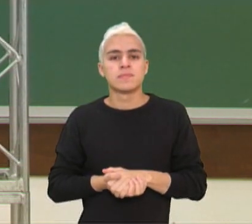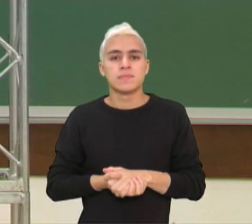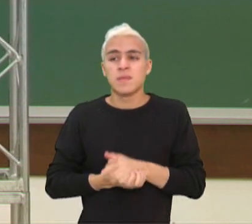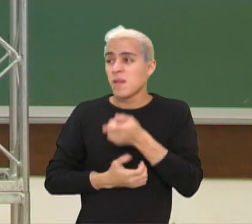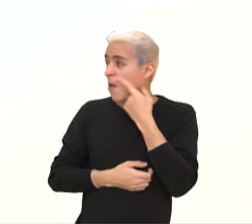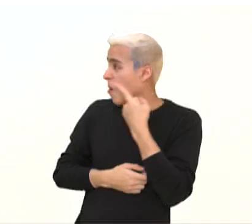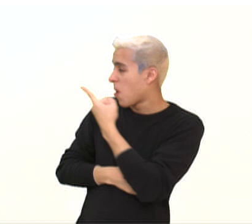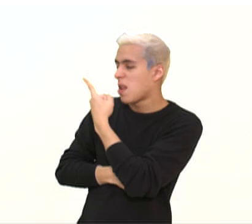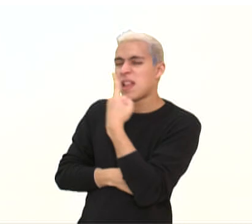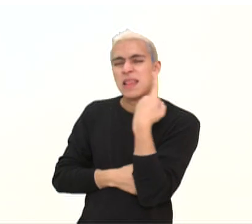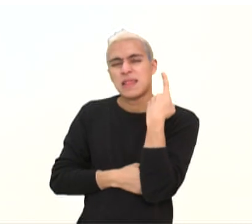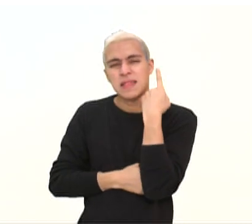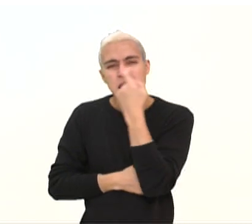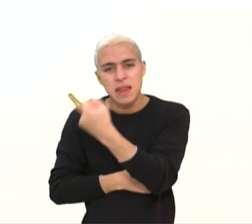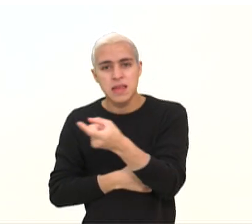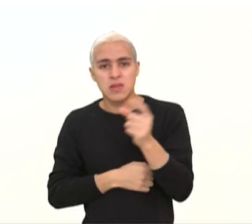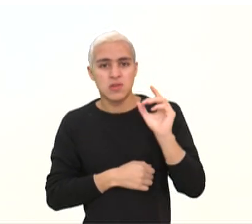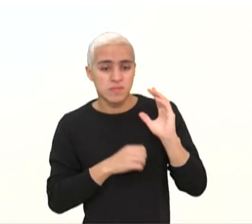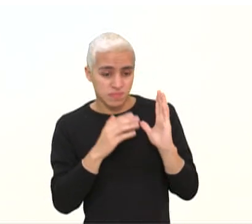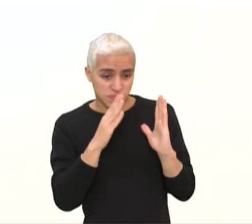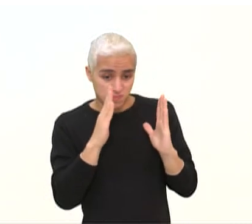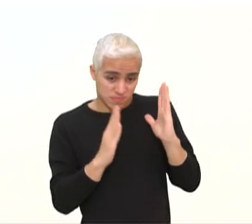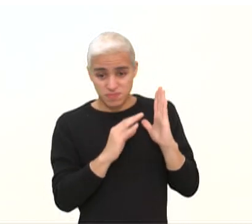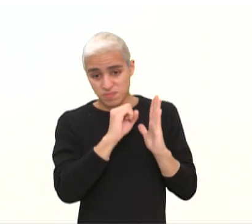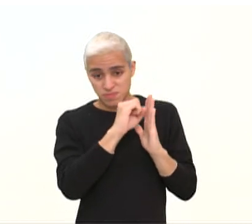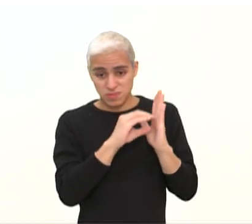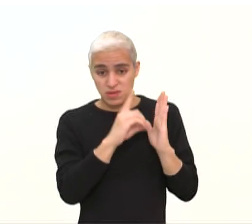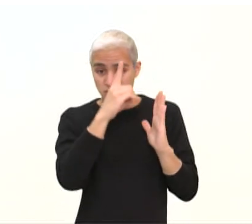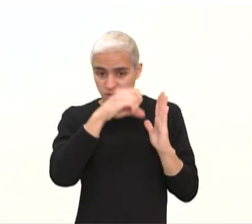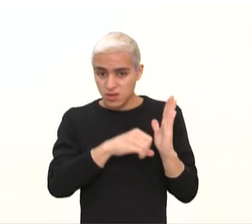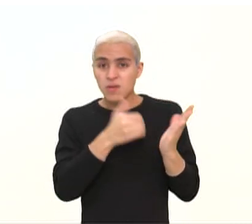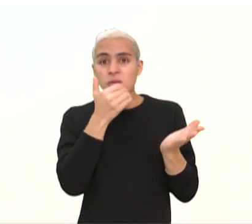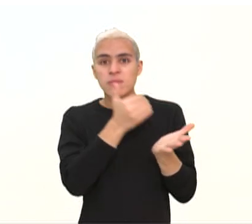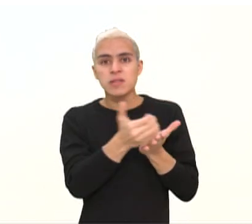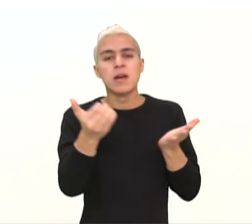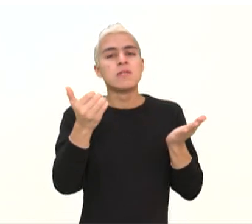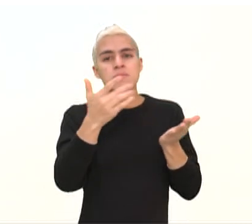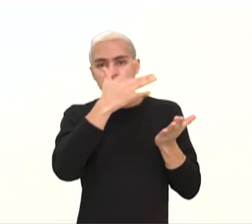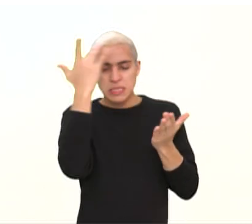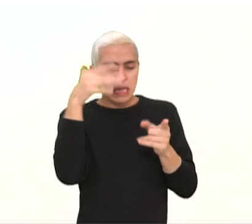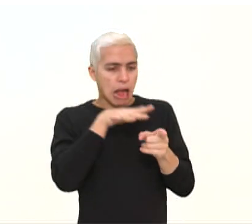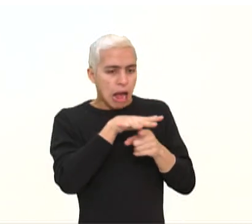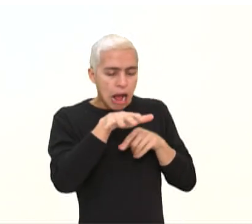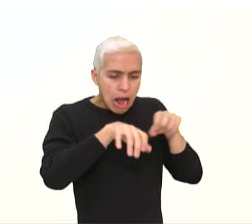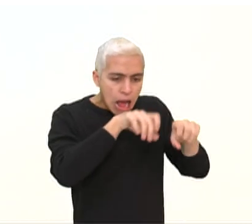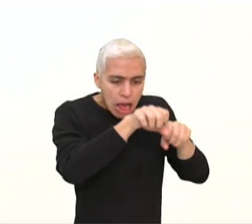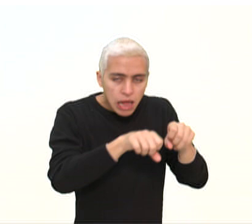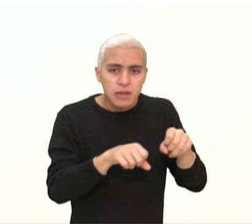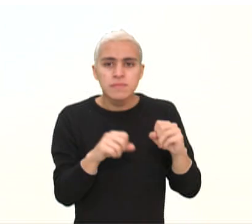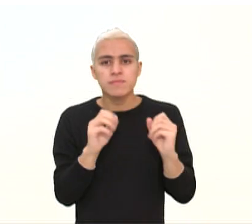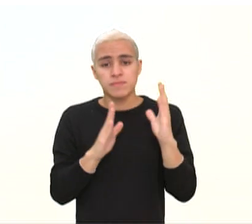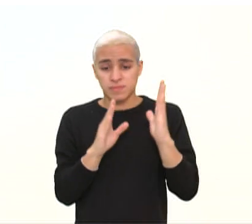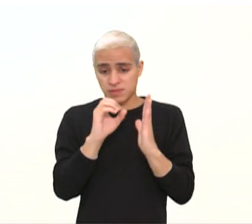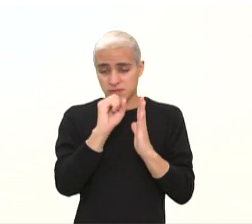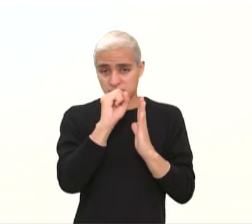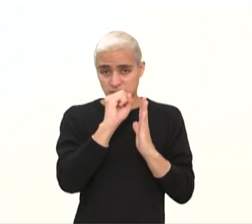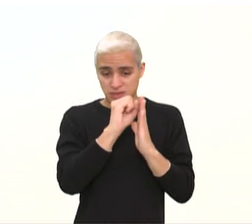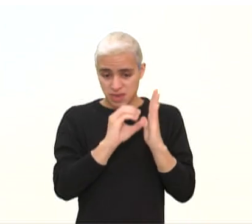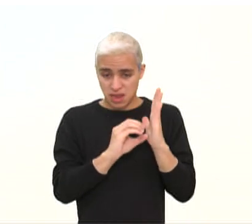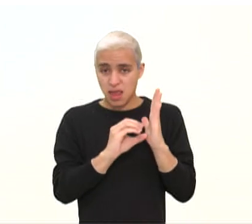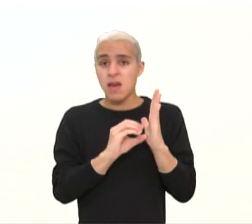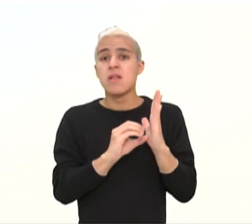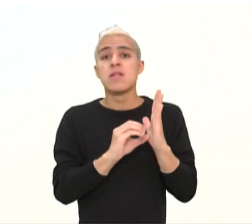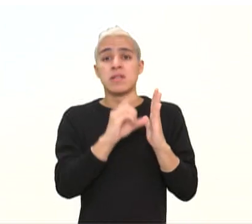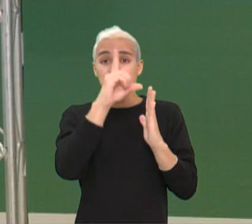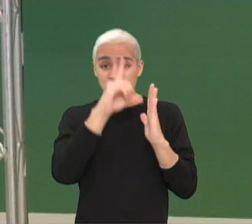Olha que interessante, ó. Somente a partir do século XIX se tornaram produtos de massa, né? Então, os jogos de tabuleiro somente a partir do século